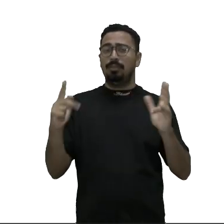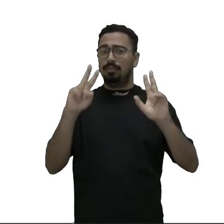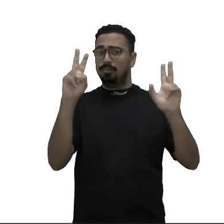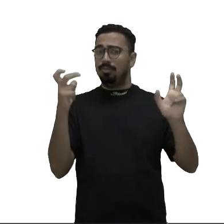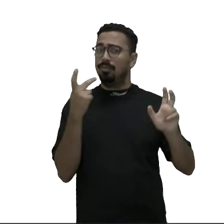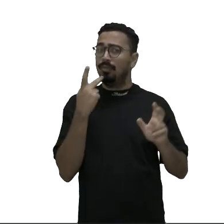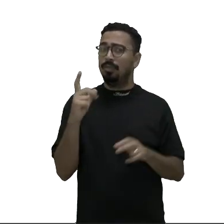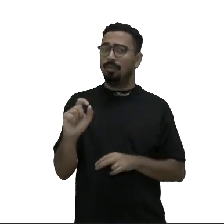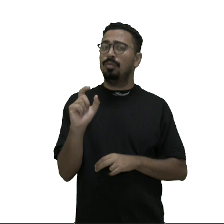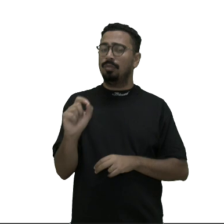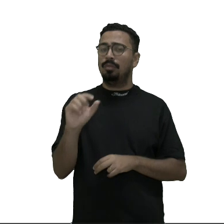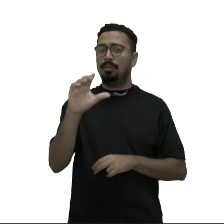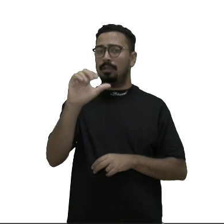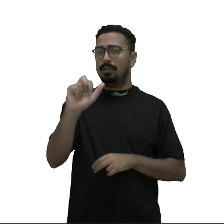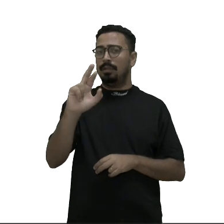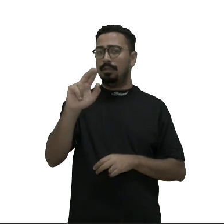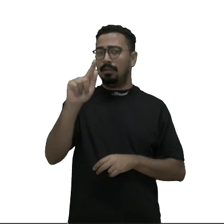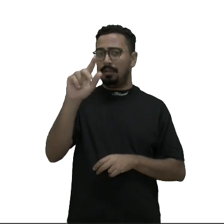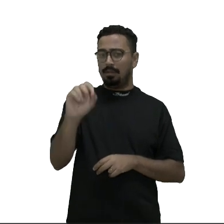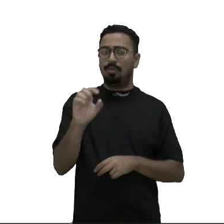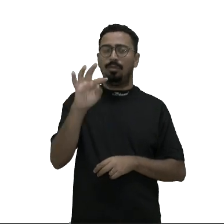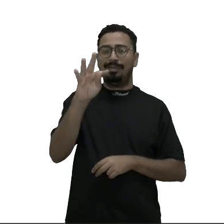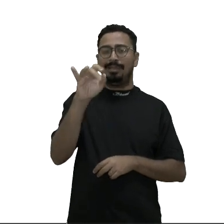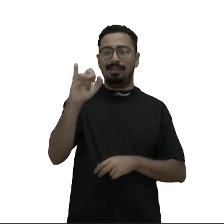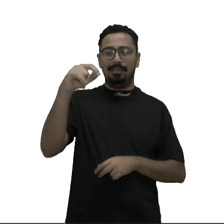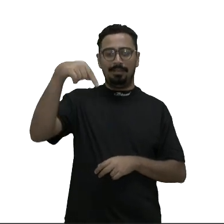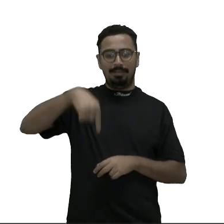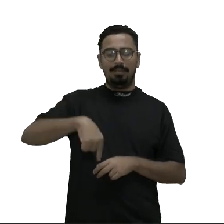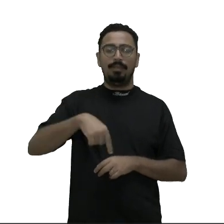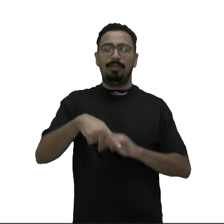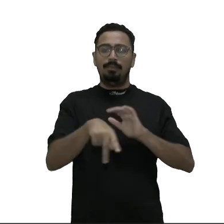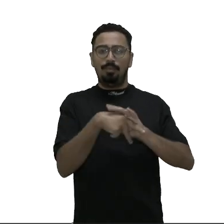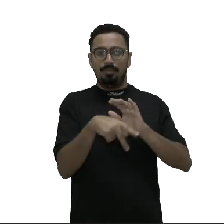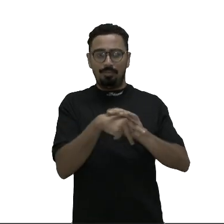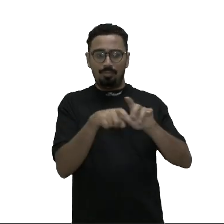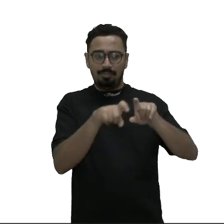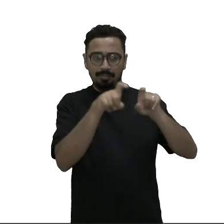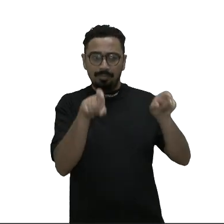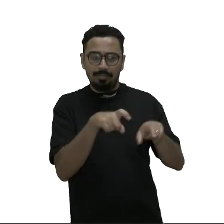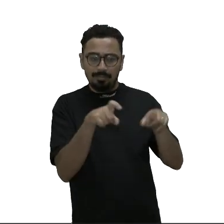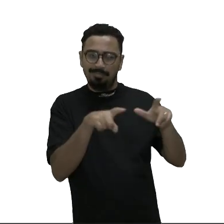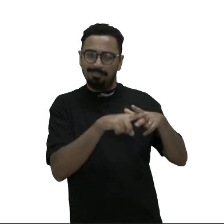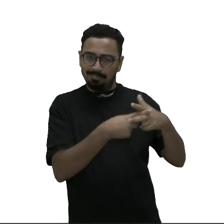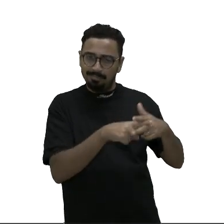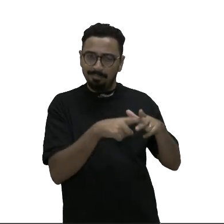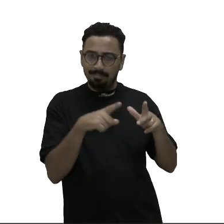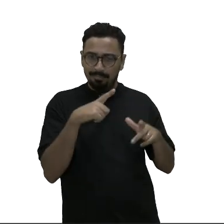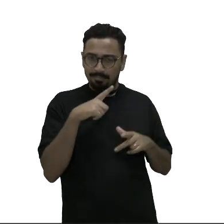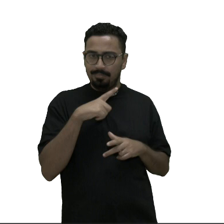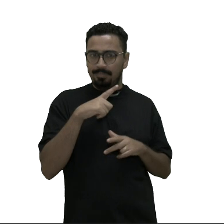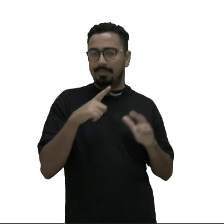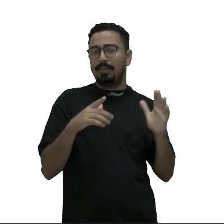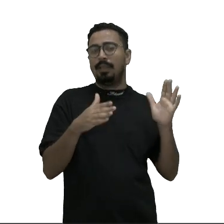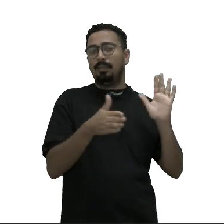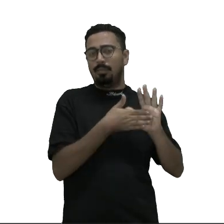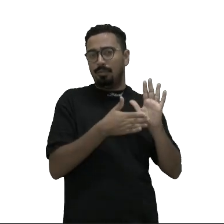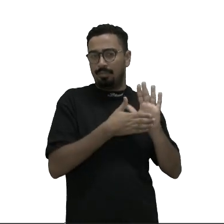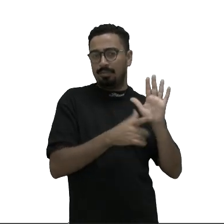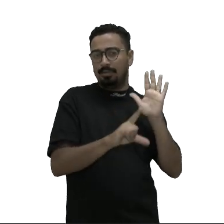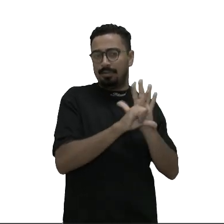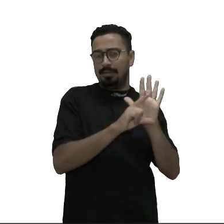da referência dos cargos de TI aqui na nossa cidade, que vai ter que a proposta da lei é um aumento